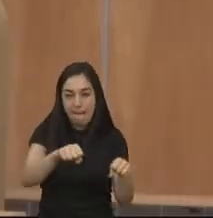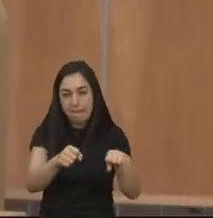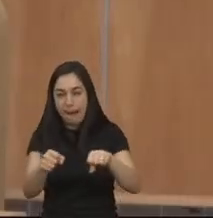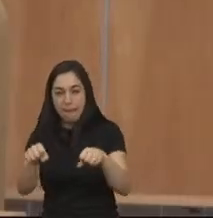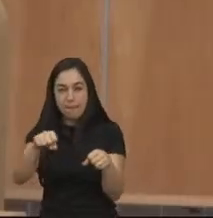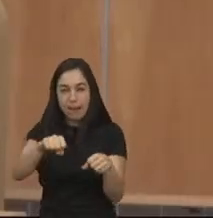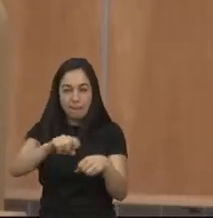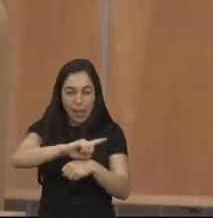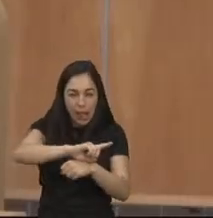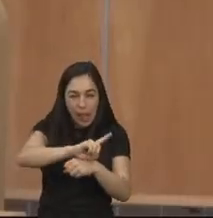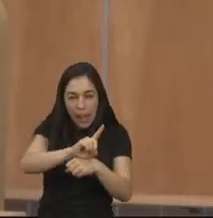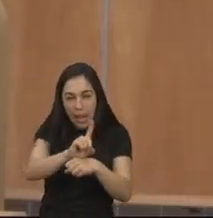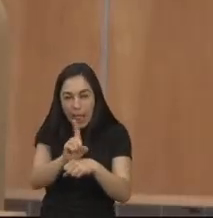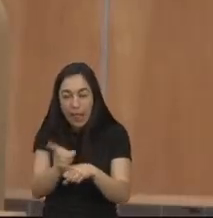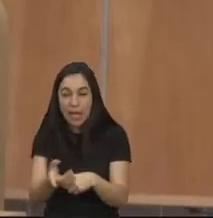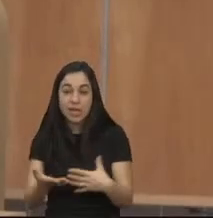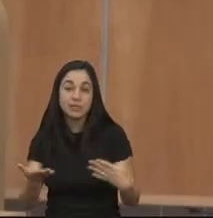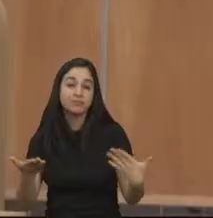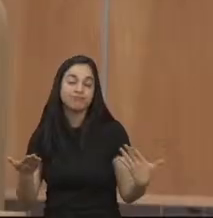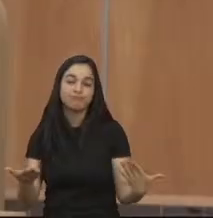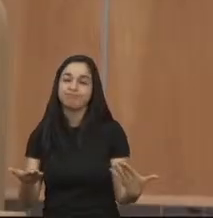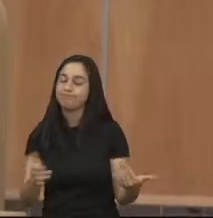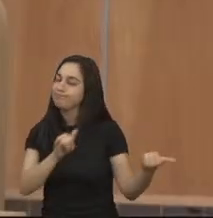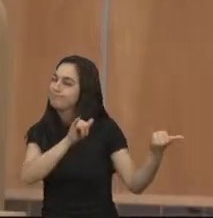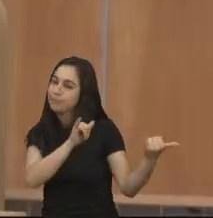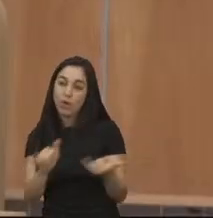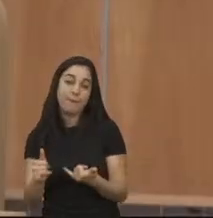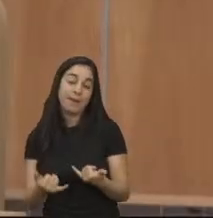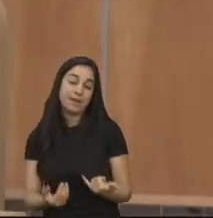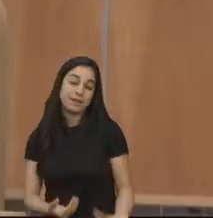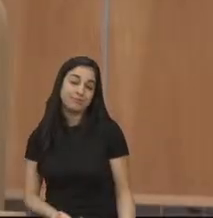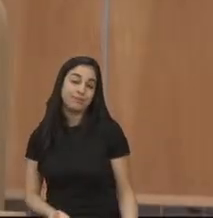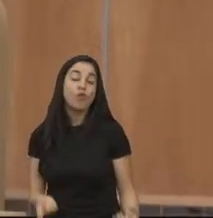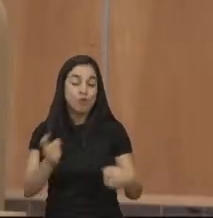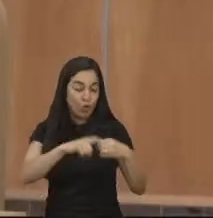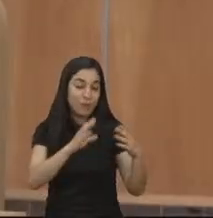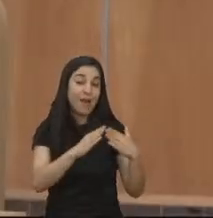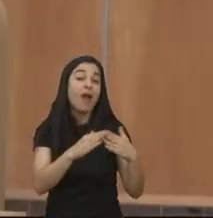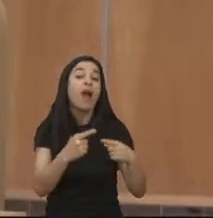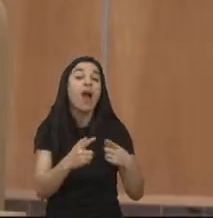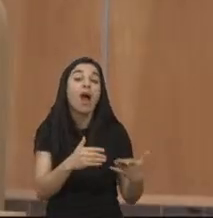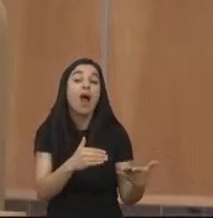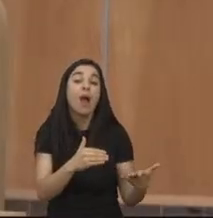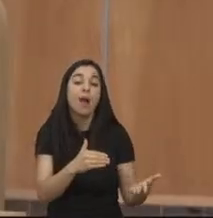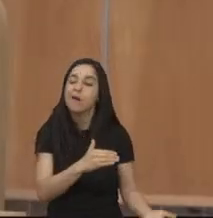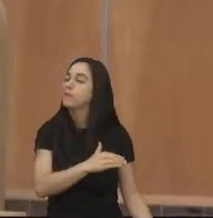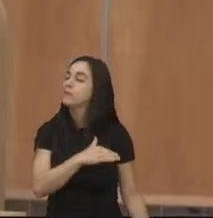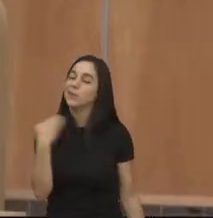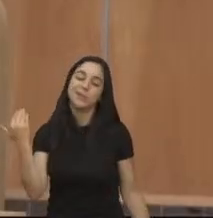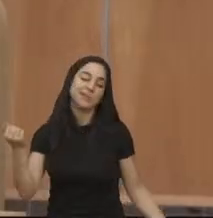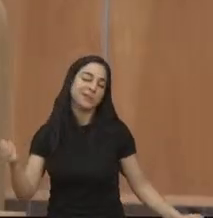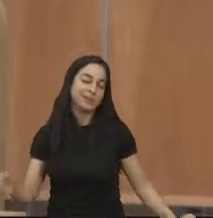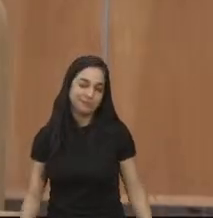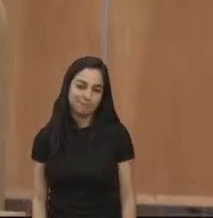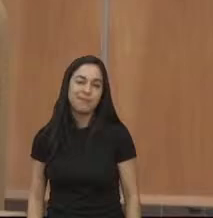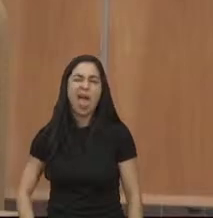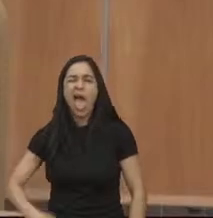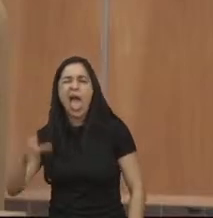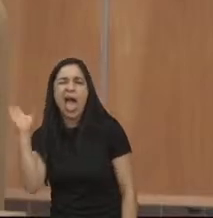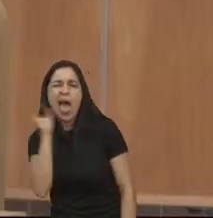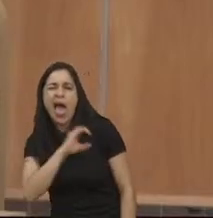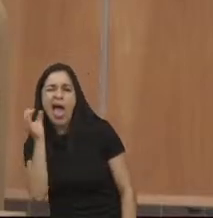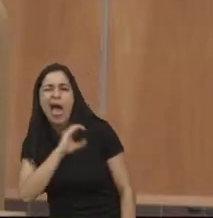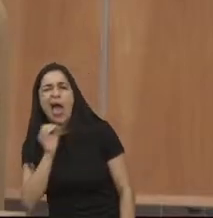de uma encomenda, nunca mais voltaram para a sua casa. Nunca mais, na pressa